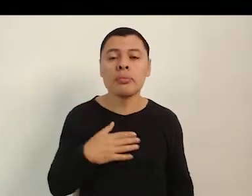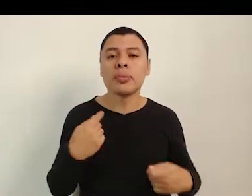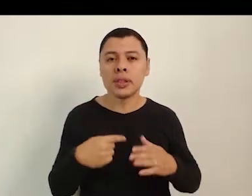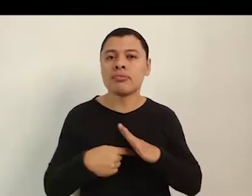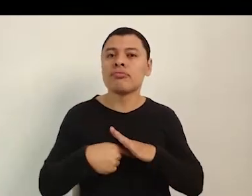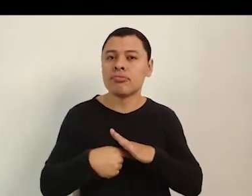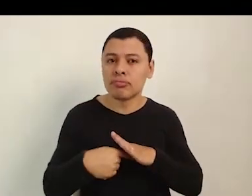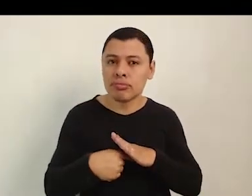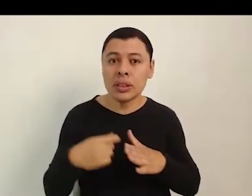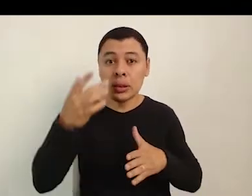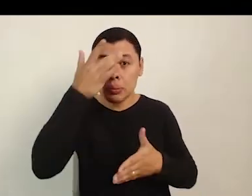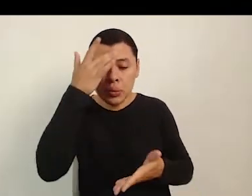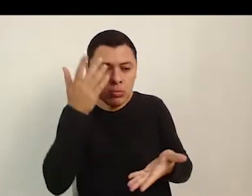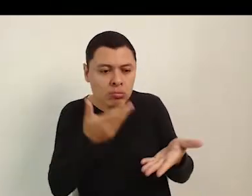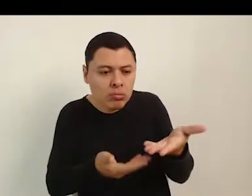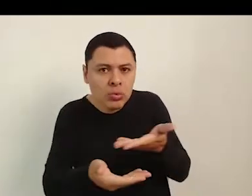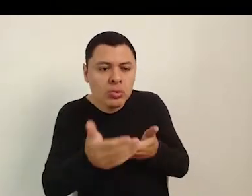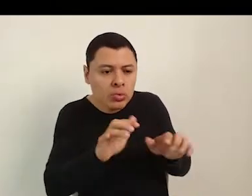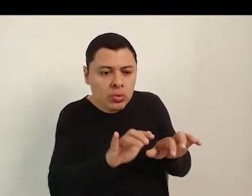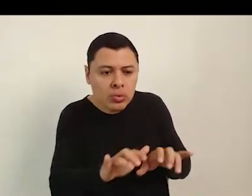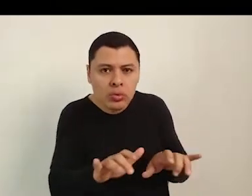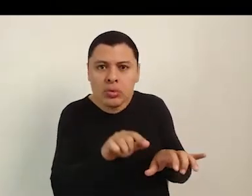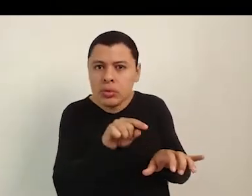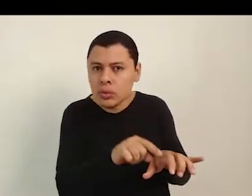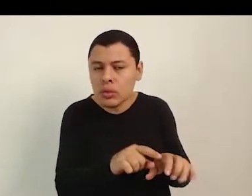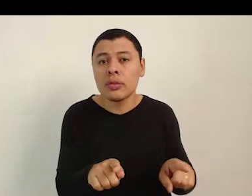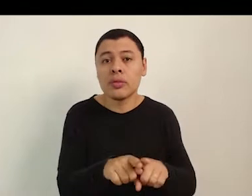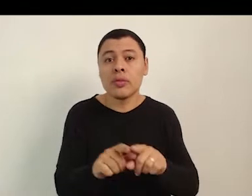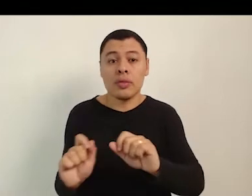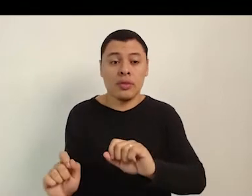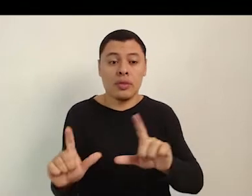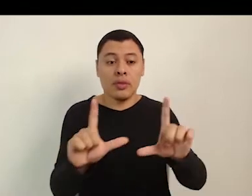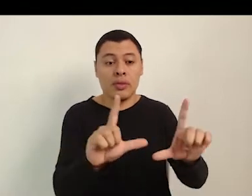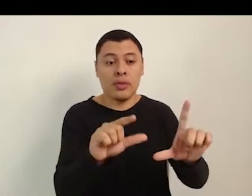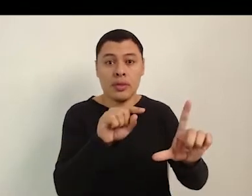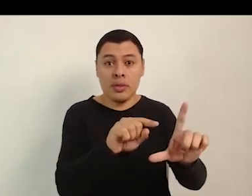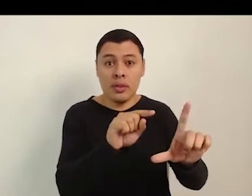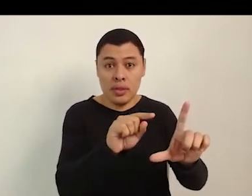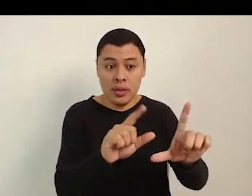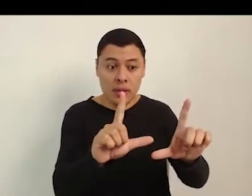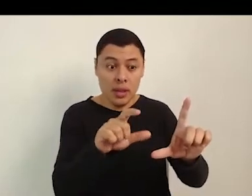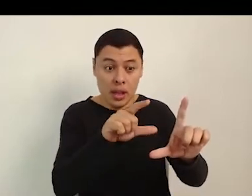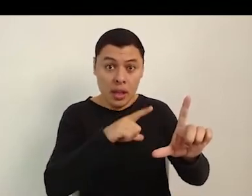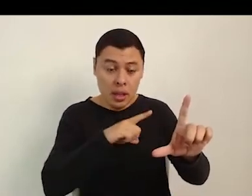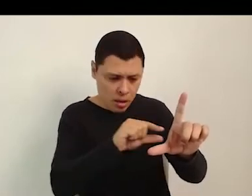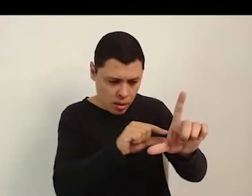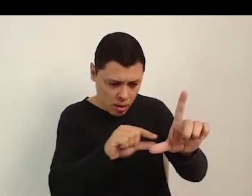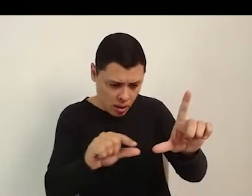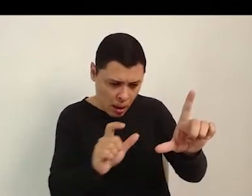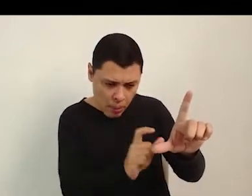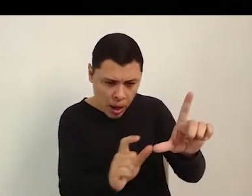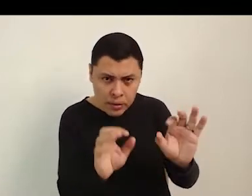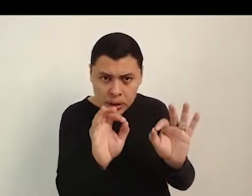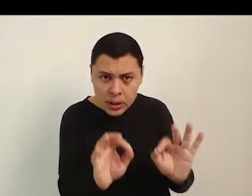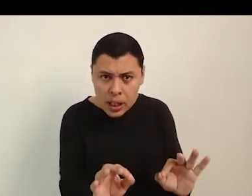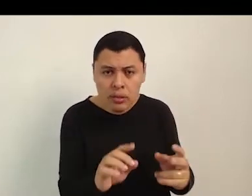fato interagir com aquela interface, ela se resume a você pegar uma imagem e ver se ela tem uma descrição adequada, ela se resume em você pegar